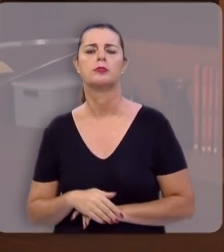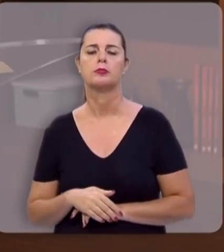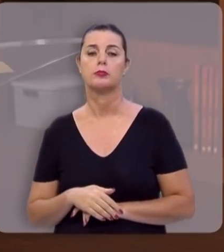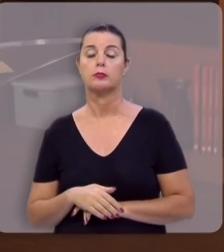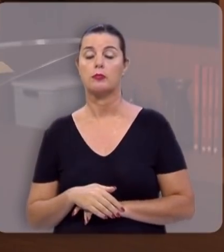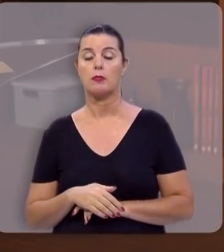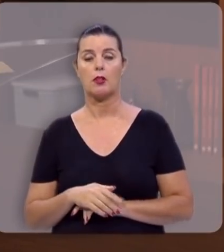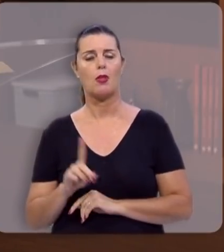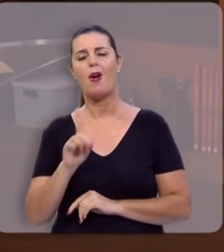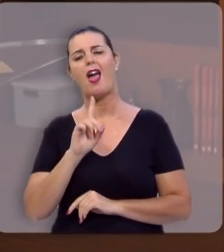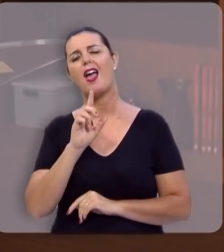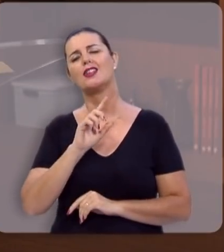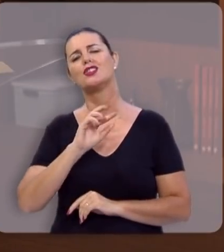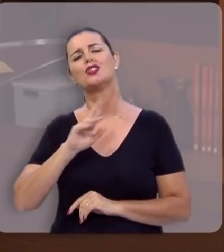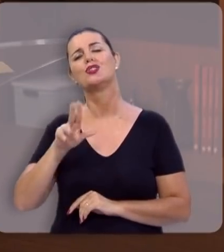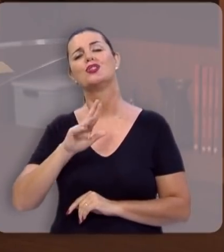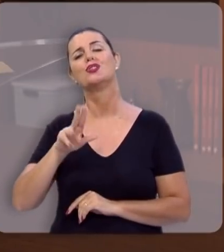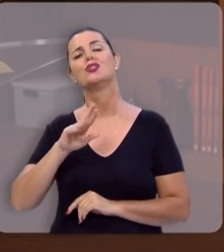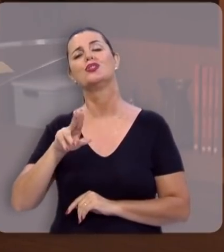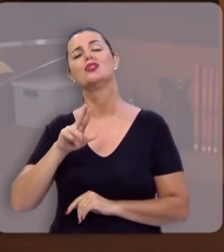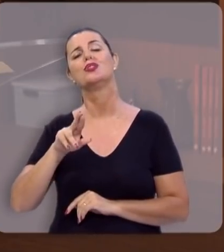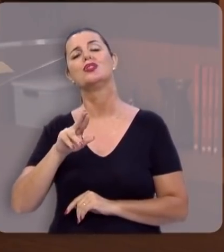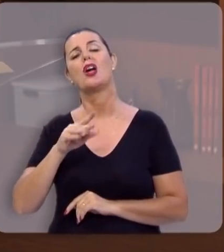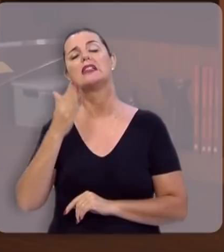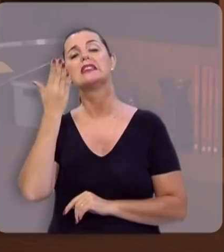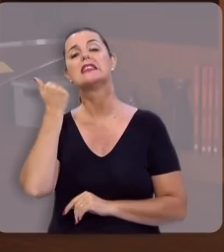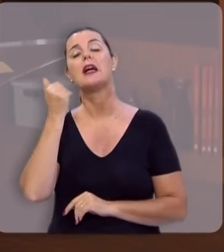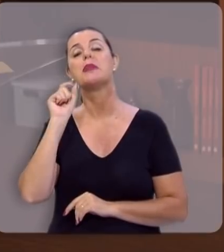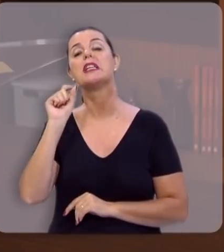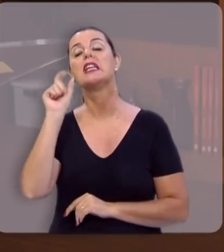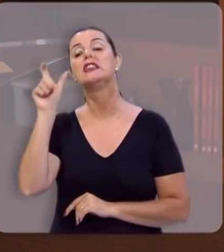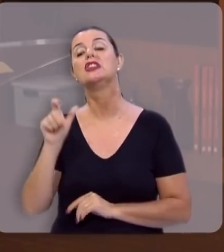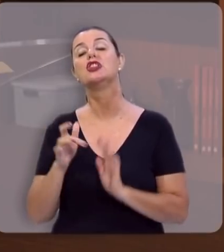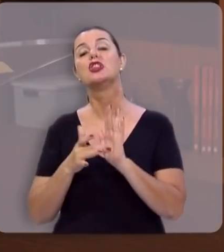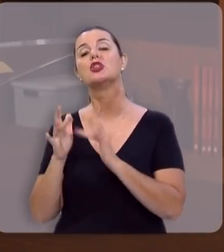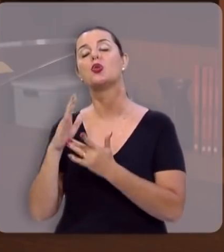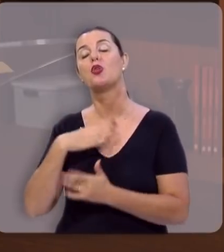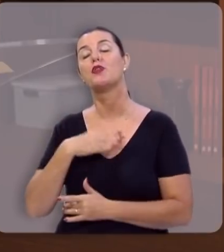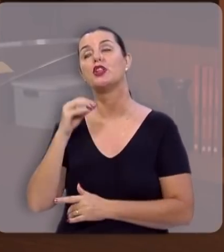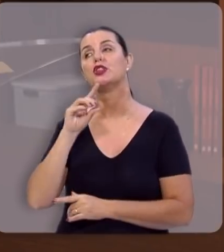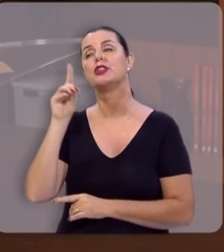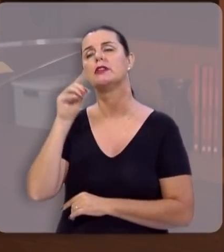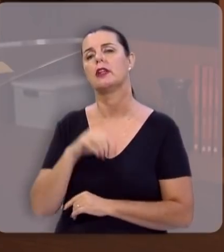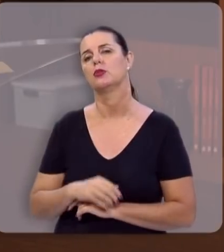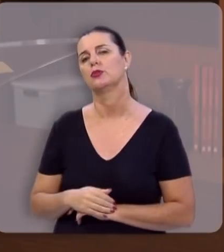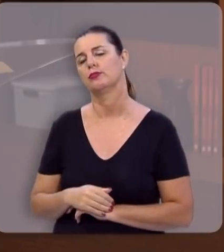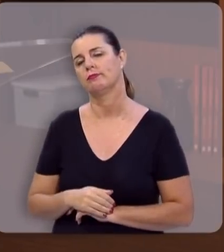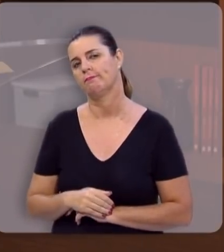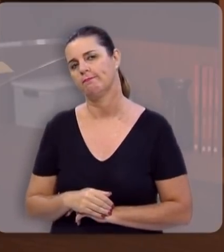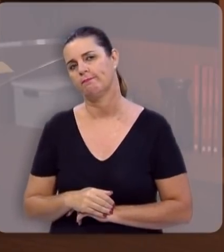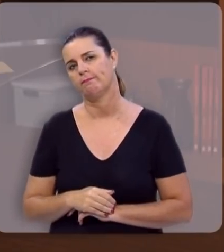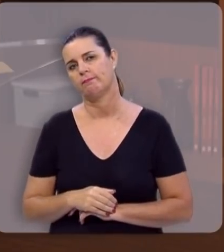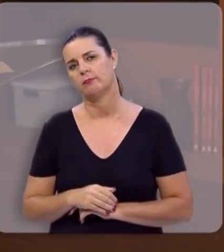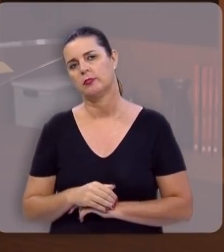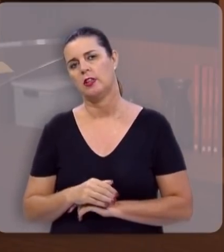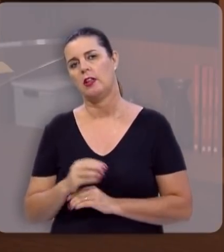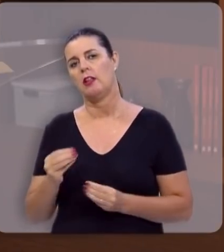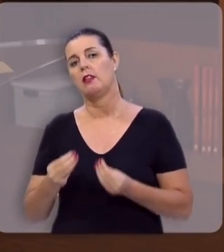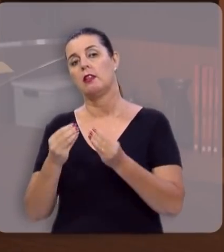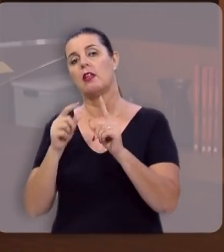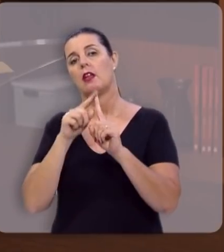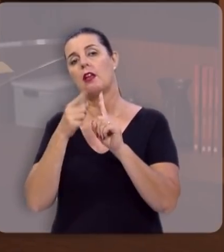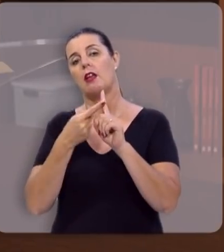Não basta você saber apenas quem é Jesus, Filho de Deus, concebido pelo Espírito